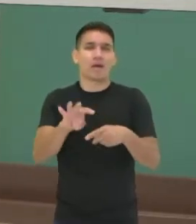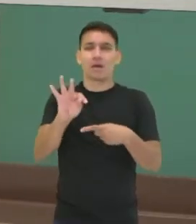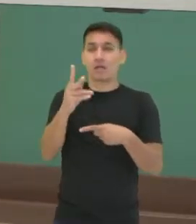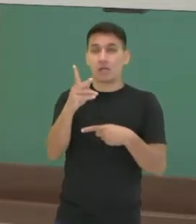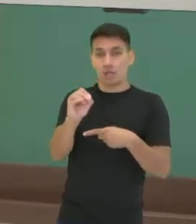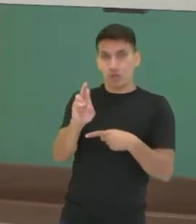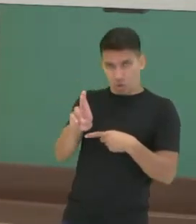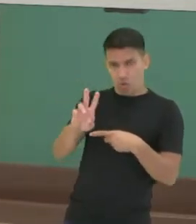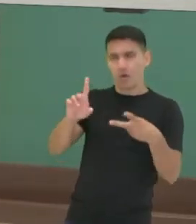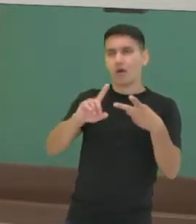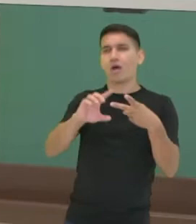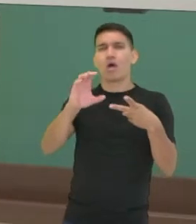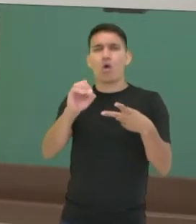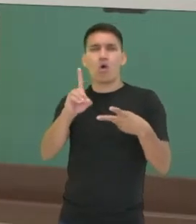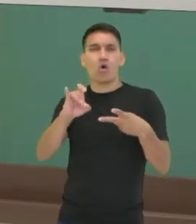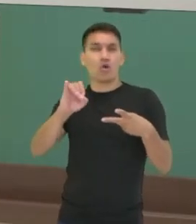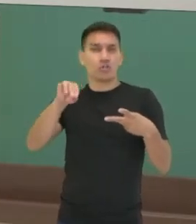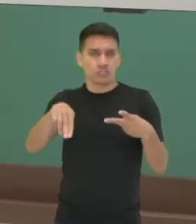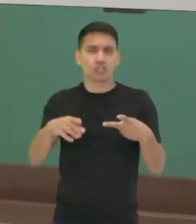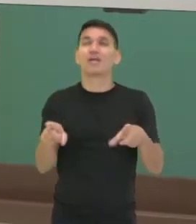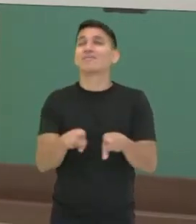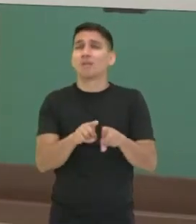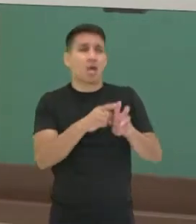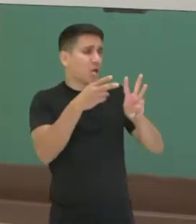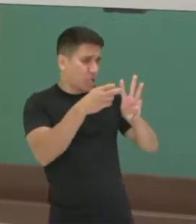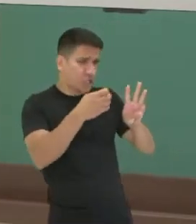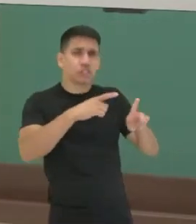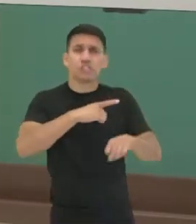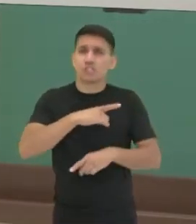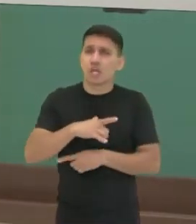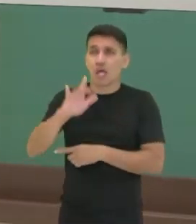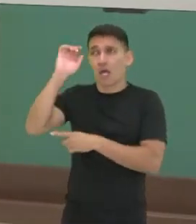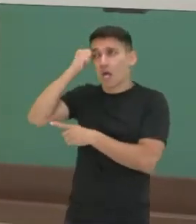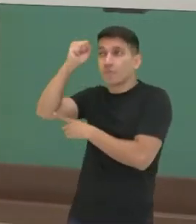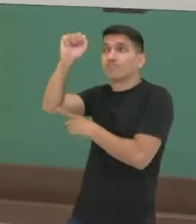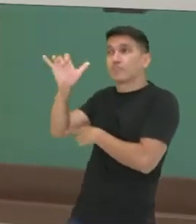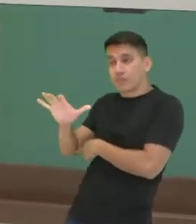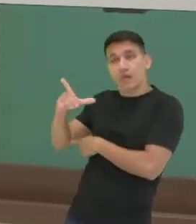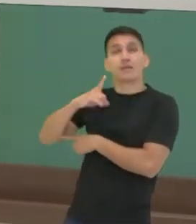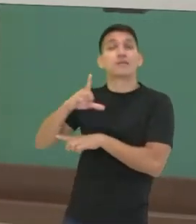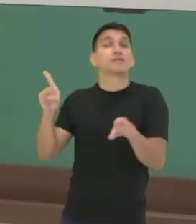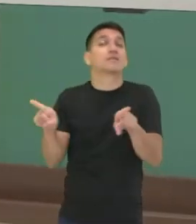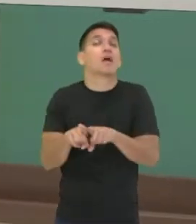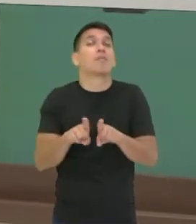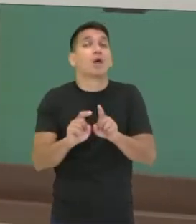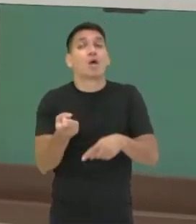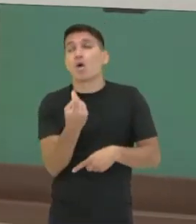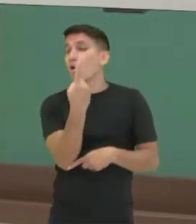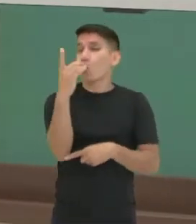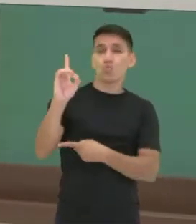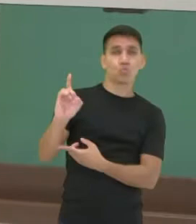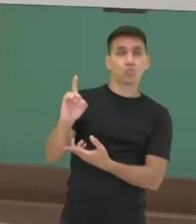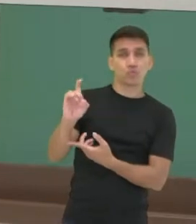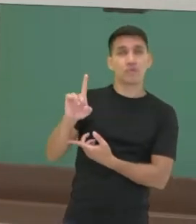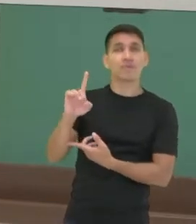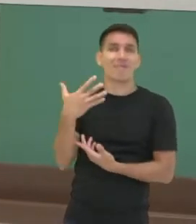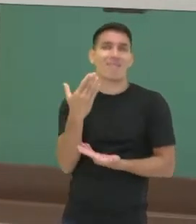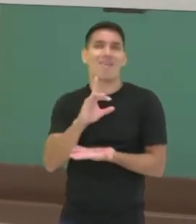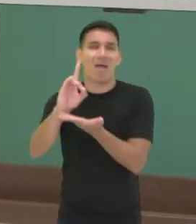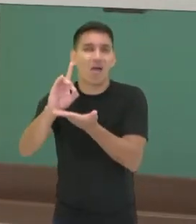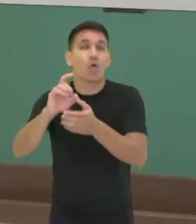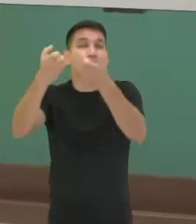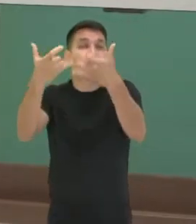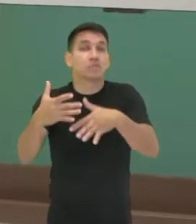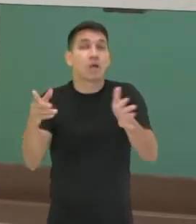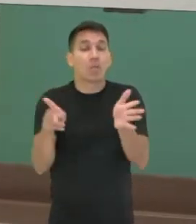tem as mitologias indígenas, as mitologias africanas, inclusive as mitologias monoteístas, que explicam para